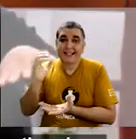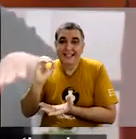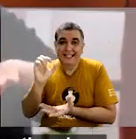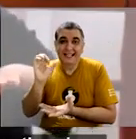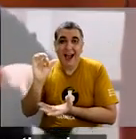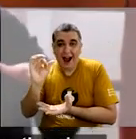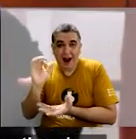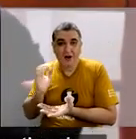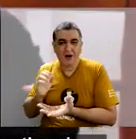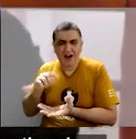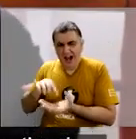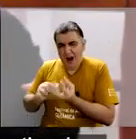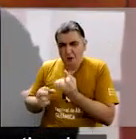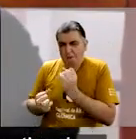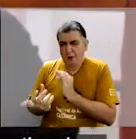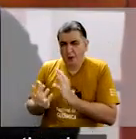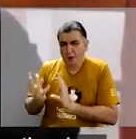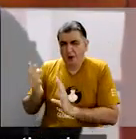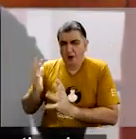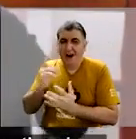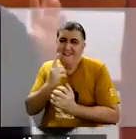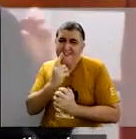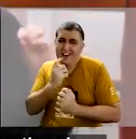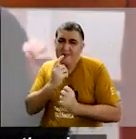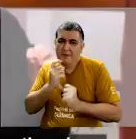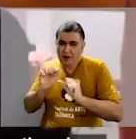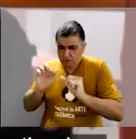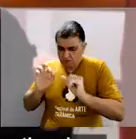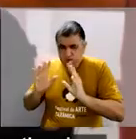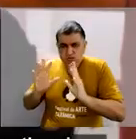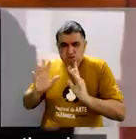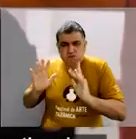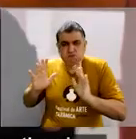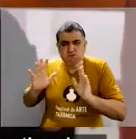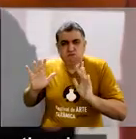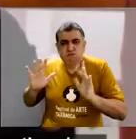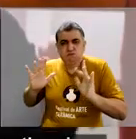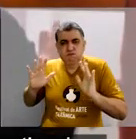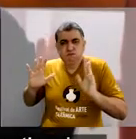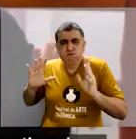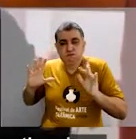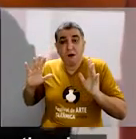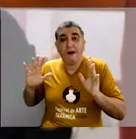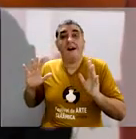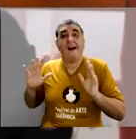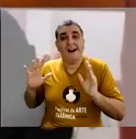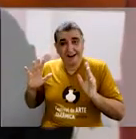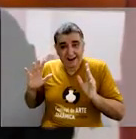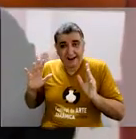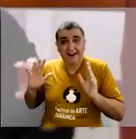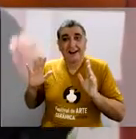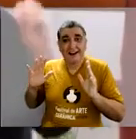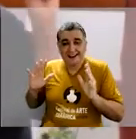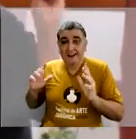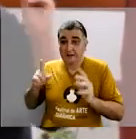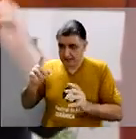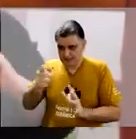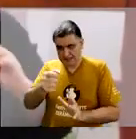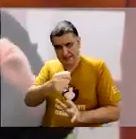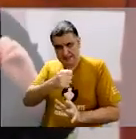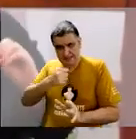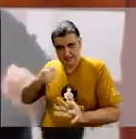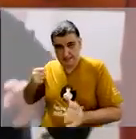950, 1030 graus no máximo, que é quando ela vai estar incandescente dentro do forno, quando ela atinge o